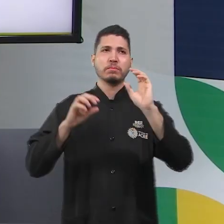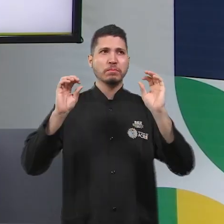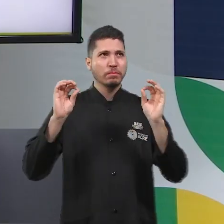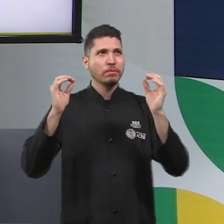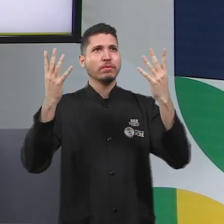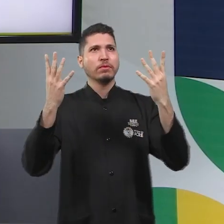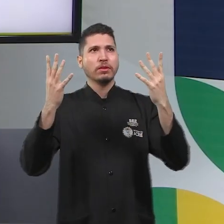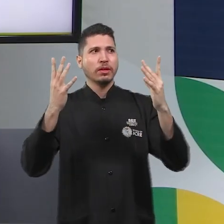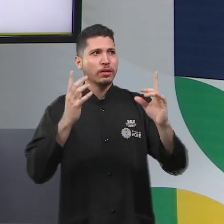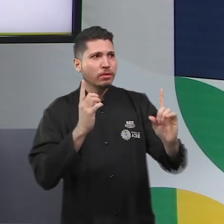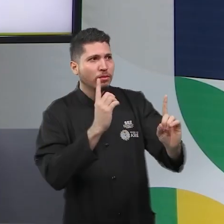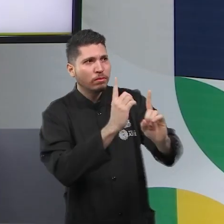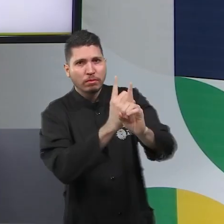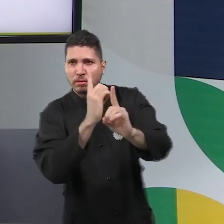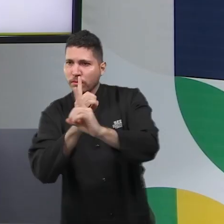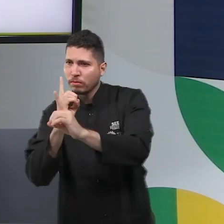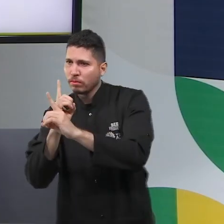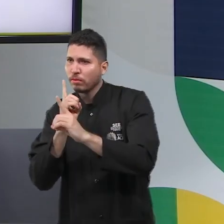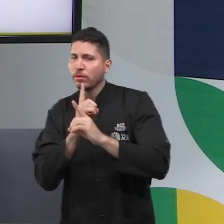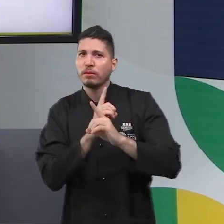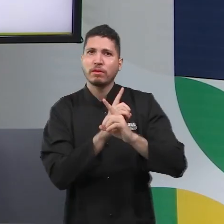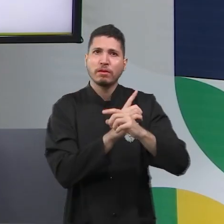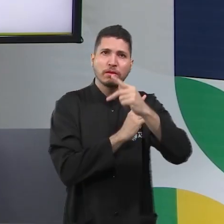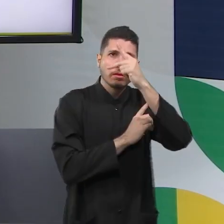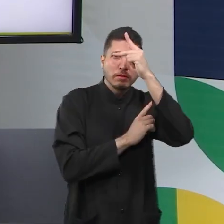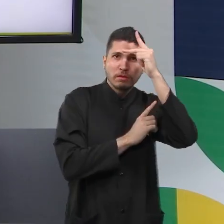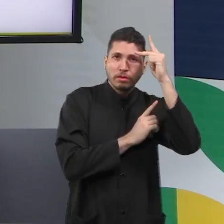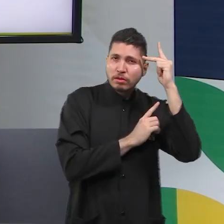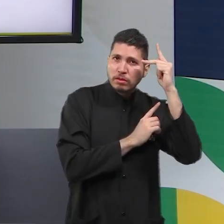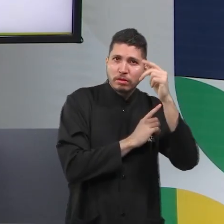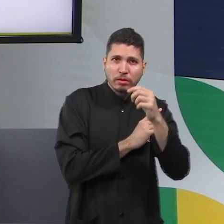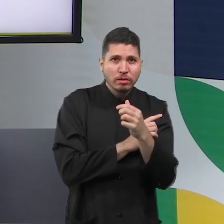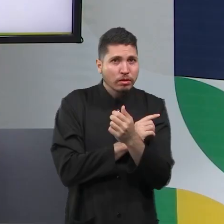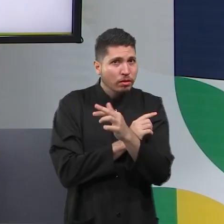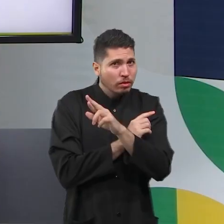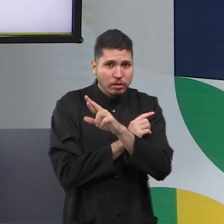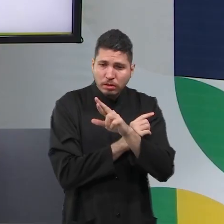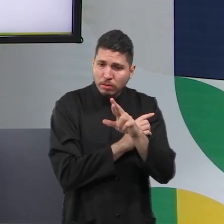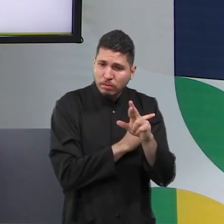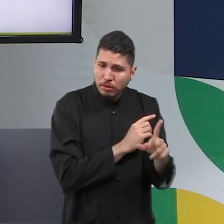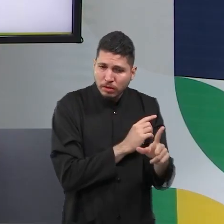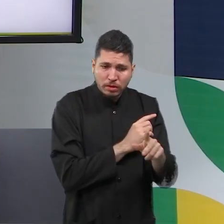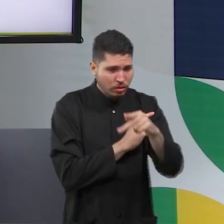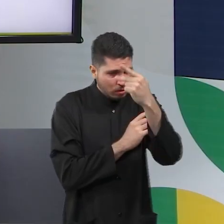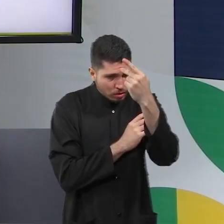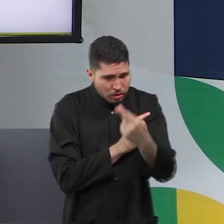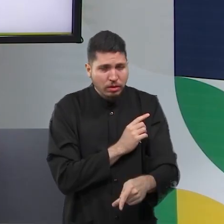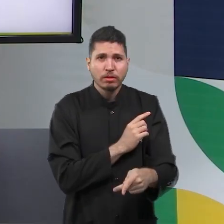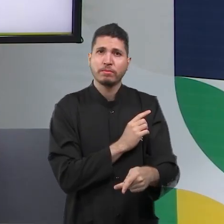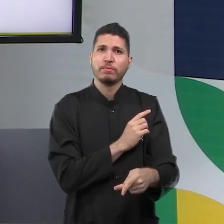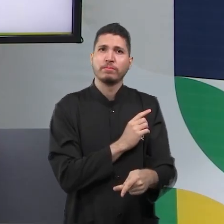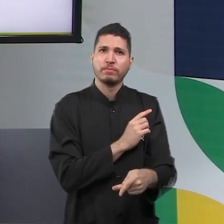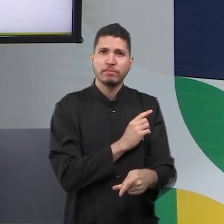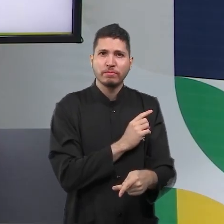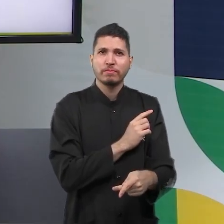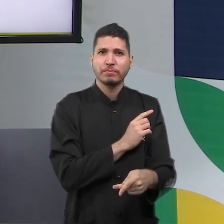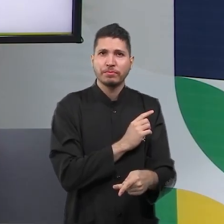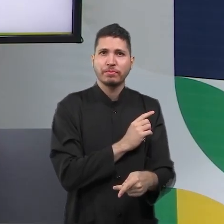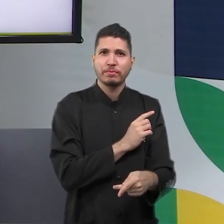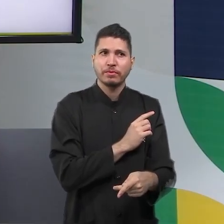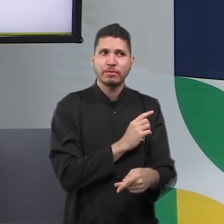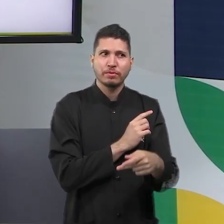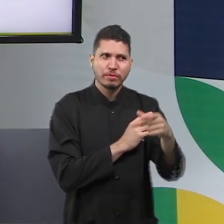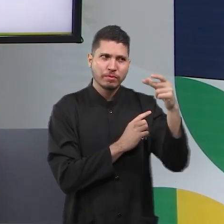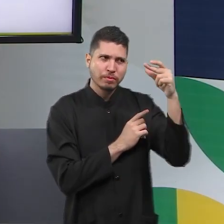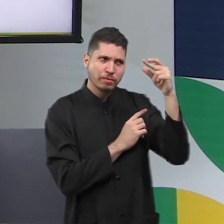consegue identificar as pessoas que não são do estado que você mora ou que não são da sua cidade. Quando você